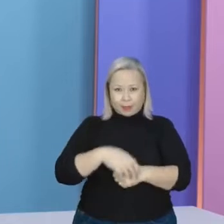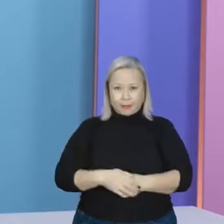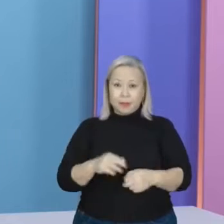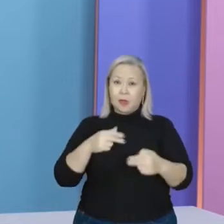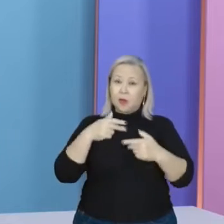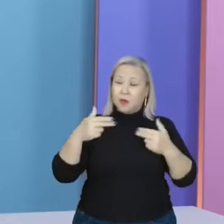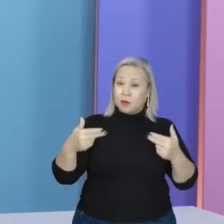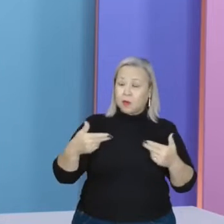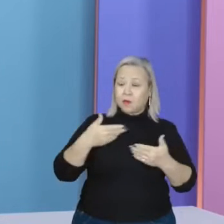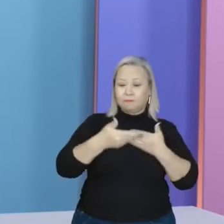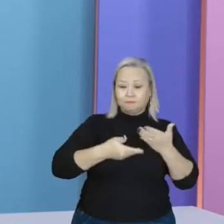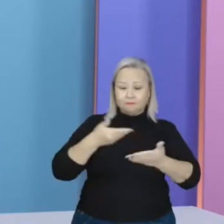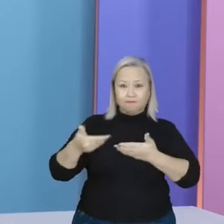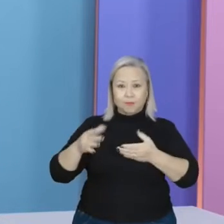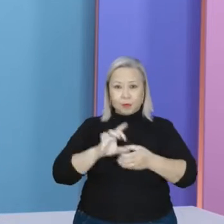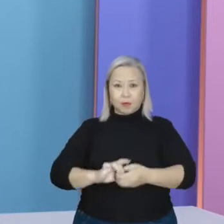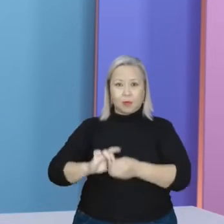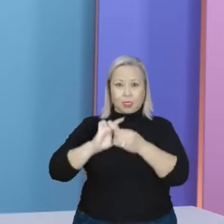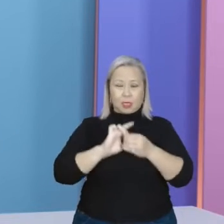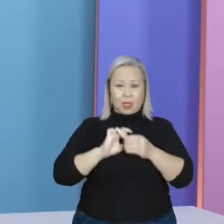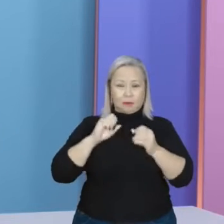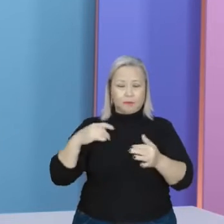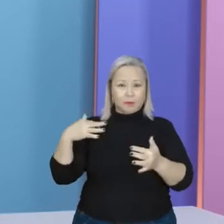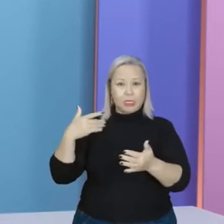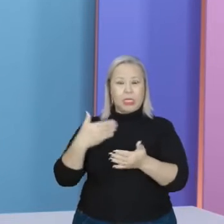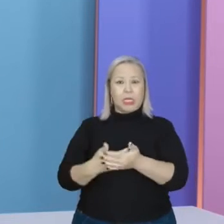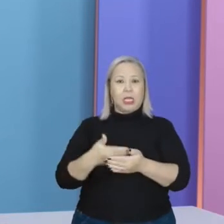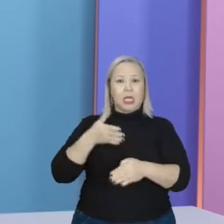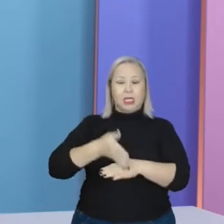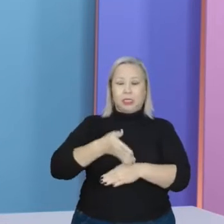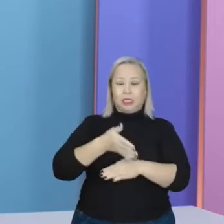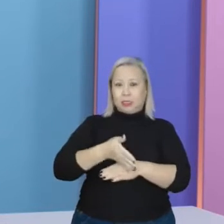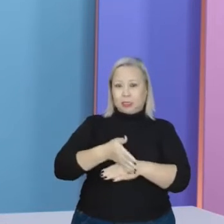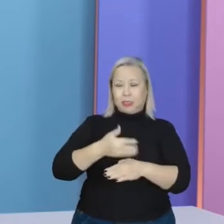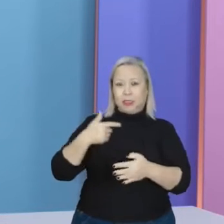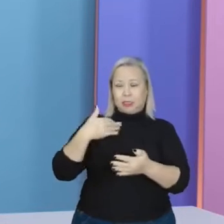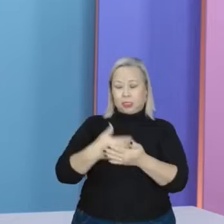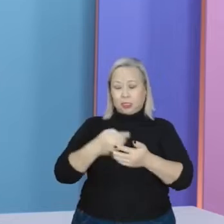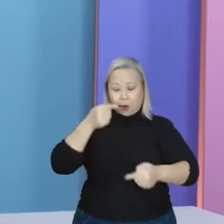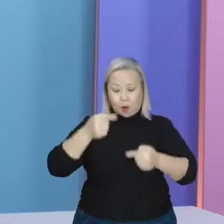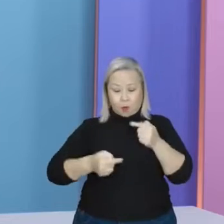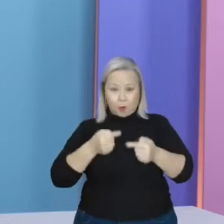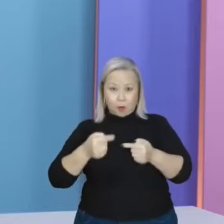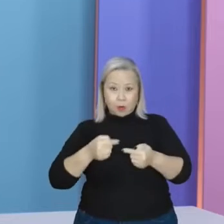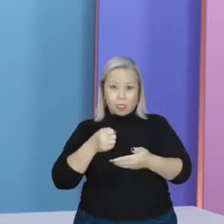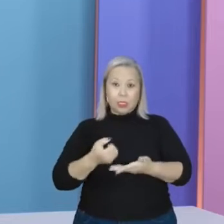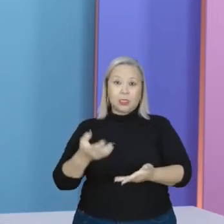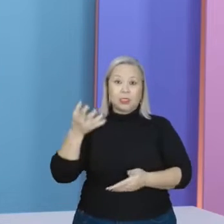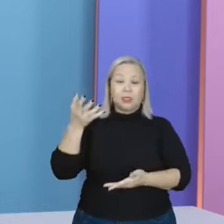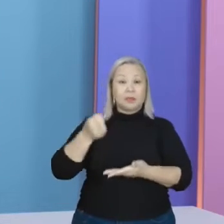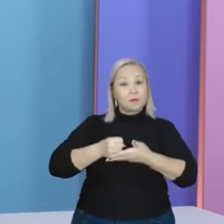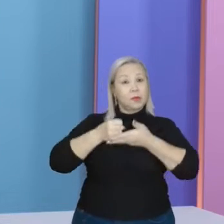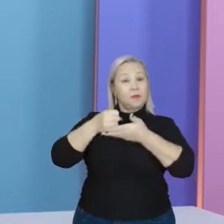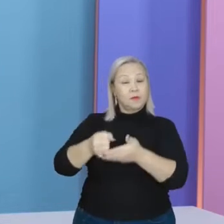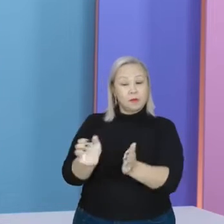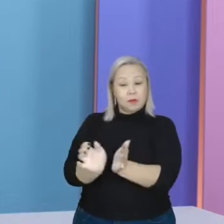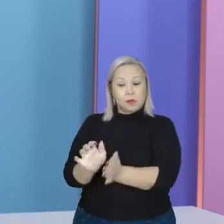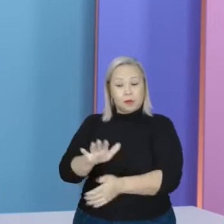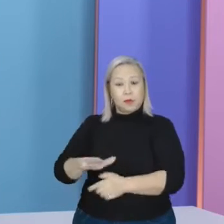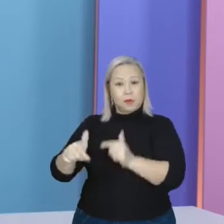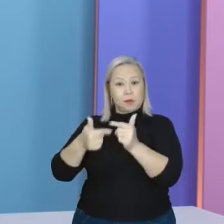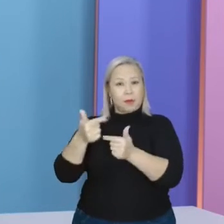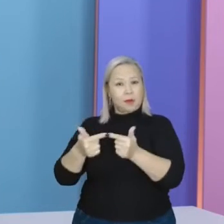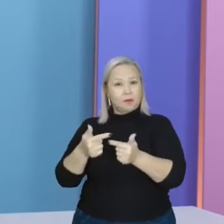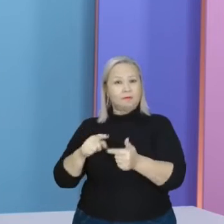imbricadas. Então, dentro dessa trajetória, dessa política em benefício da classe trabalhadora, a gente